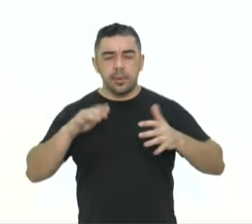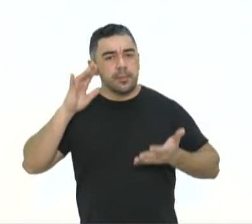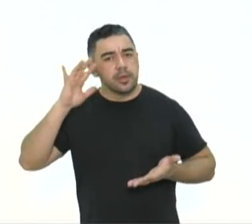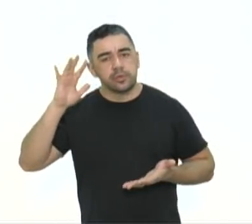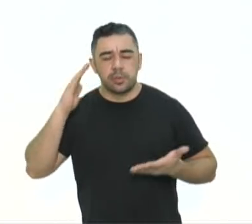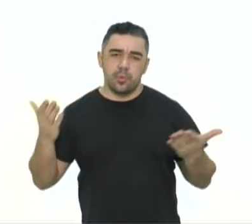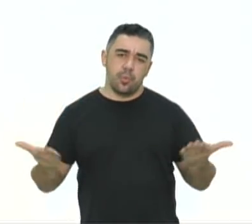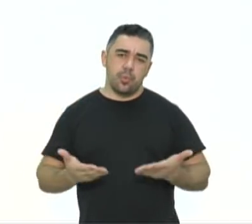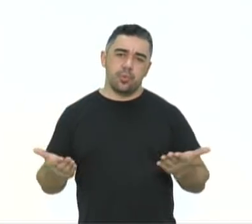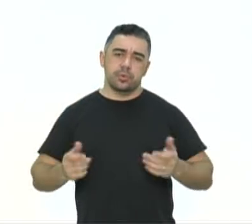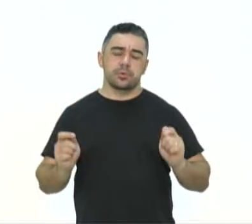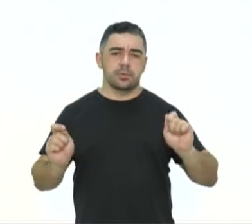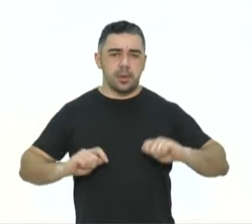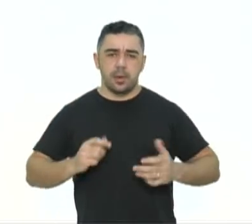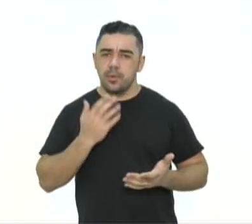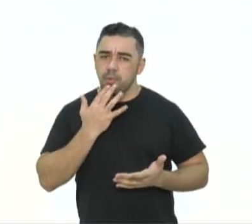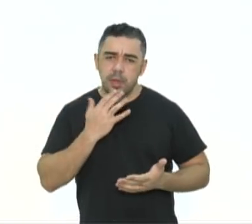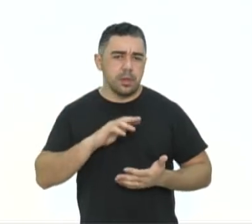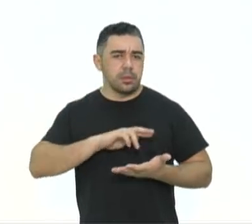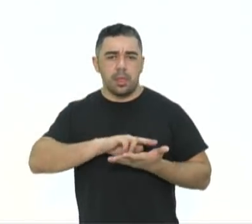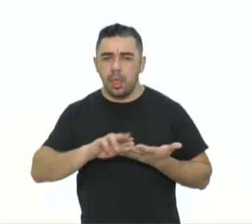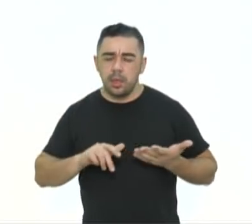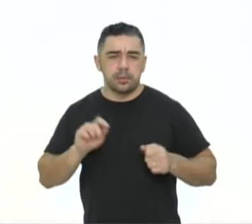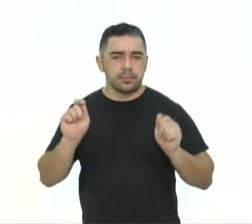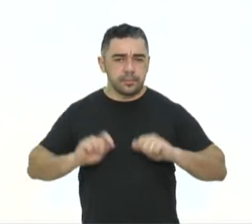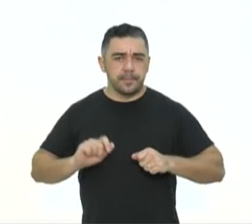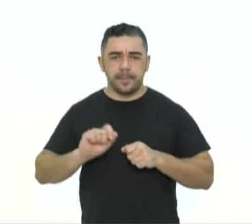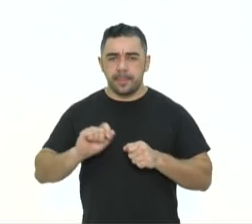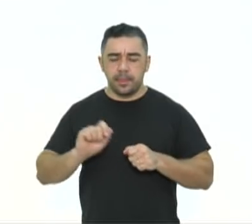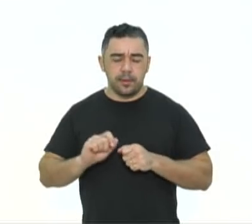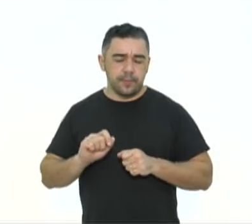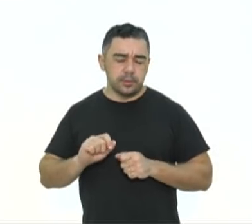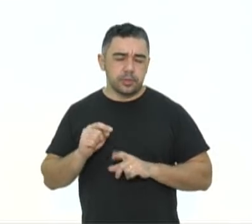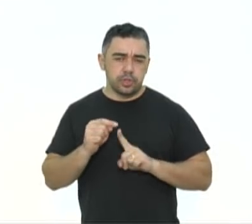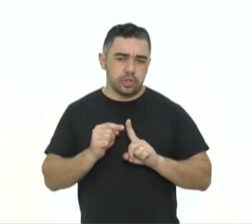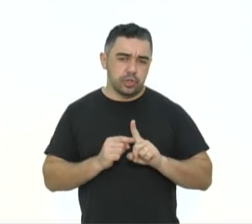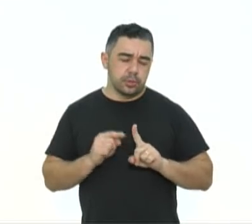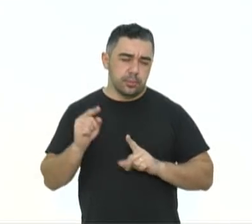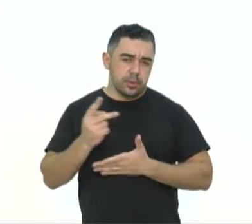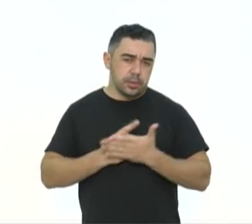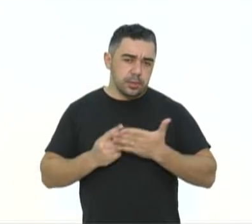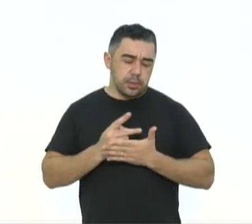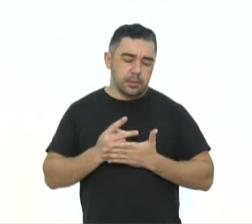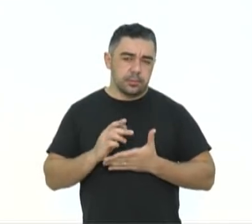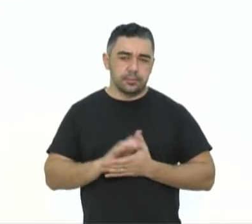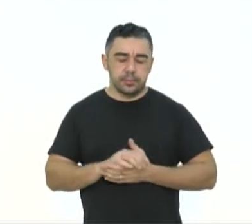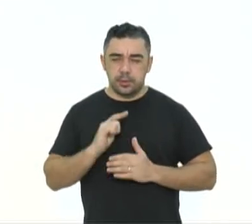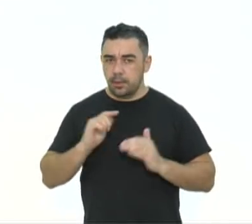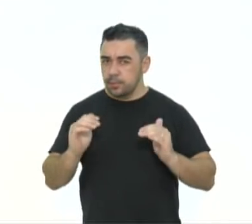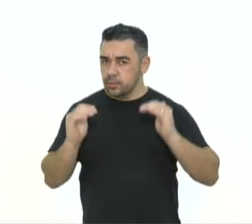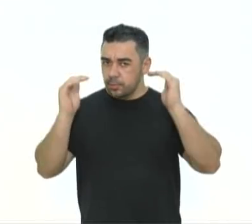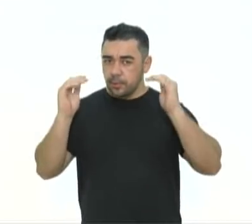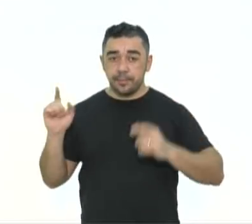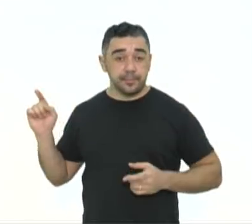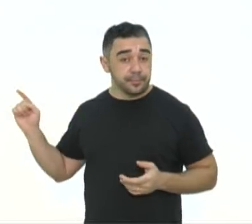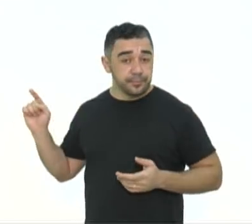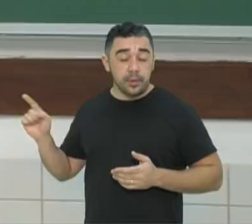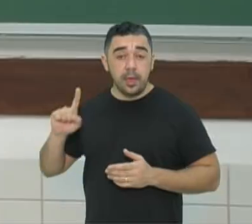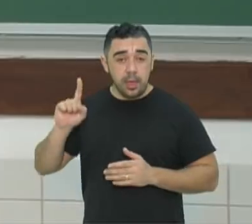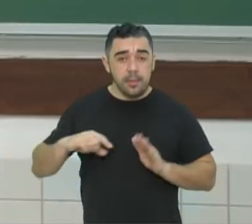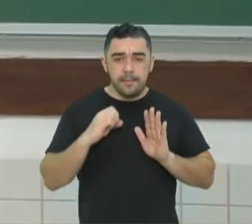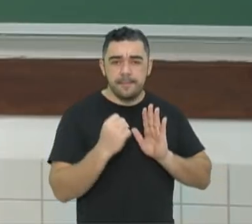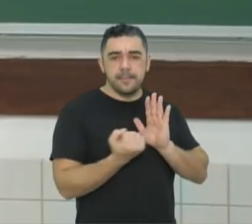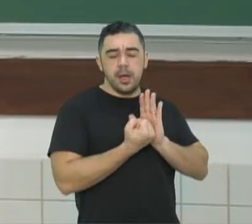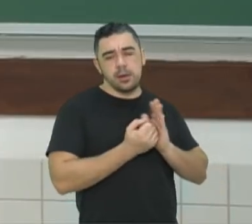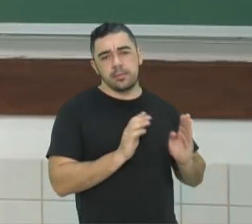que nós temos as tecnologias muito mais avançadas para poder produzir esses tipos de animações que são bem superiores, tá? Mas ele também é um marco, porque agora